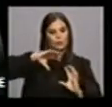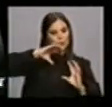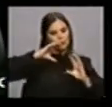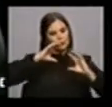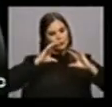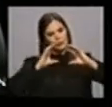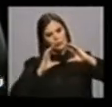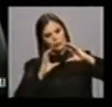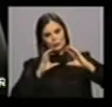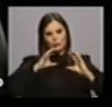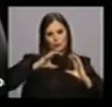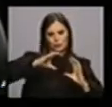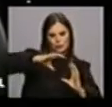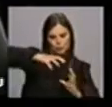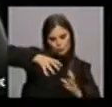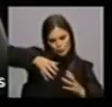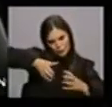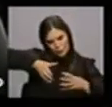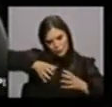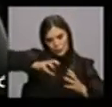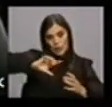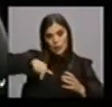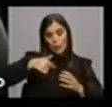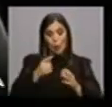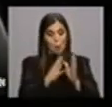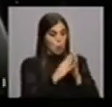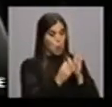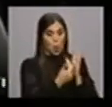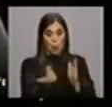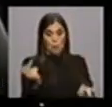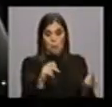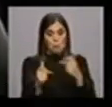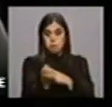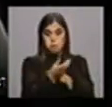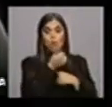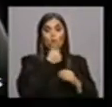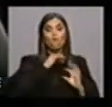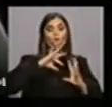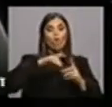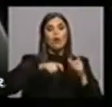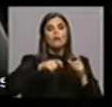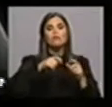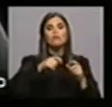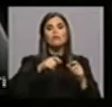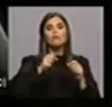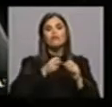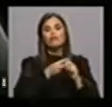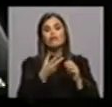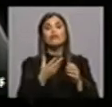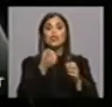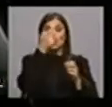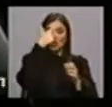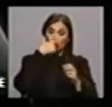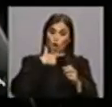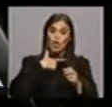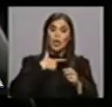diferentes inclinações e, depois, nesse estudo, eles bombardearam Marte com vários asteroides. No fundo, essa é a história dos planetas.